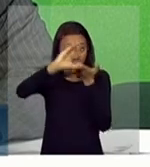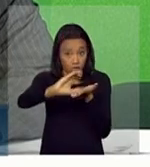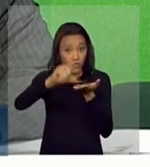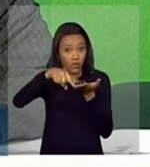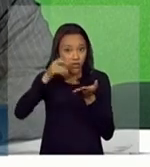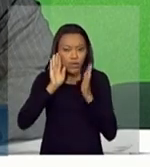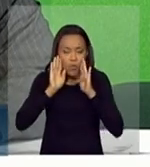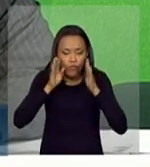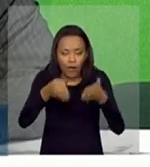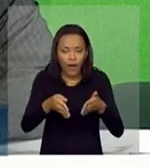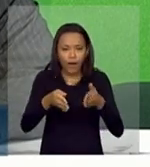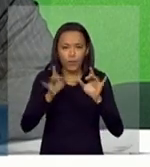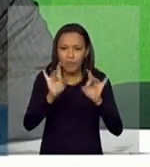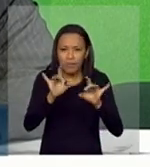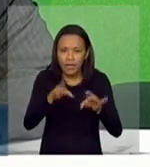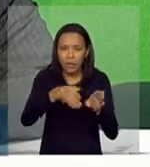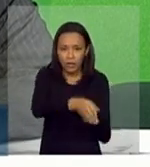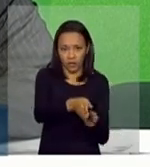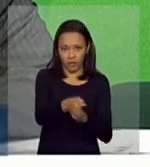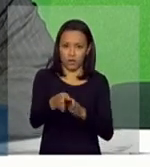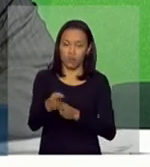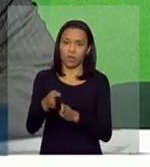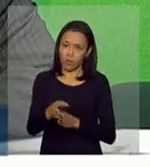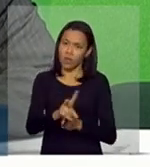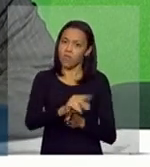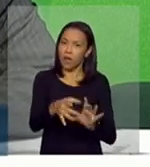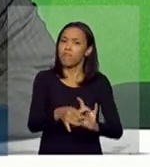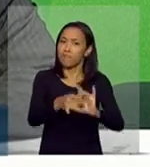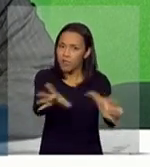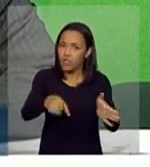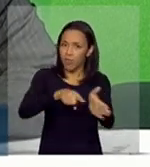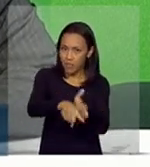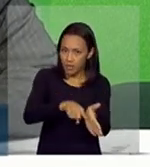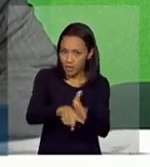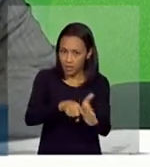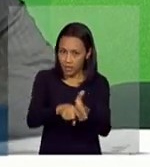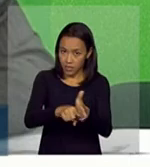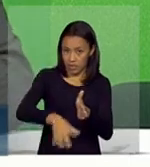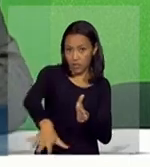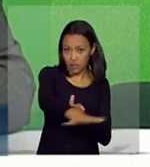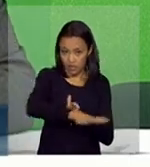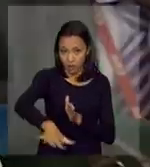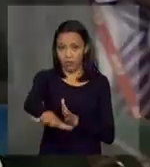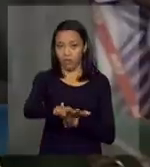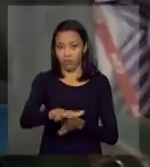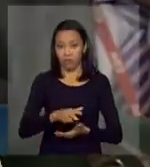e autorizará a pesquisa e a lavra desses bens.